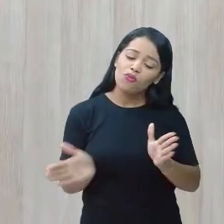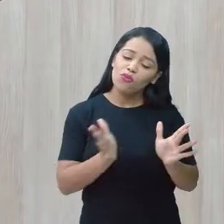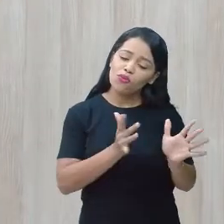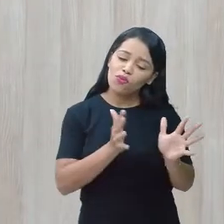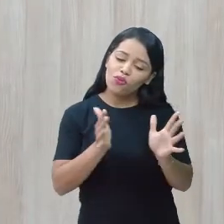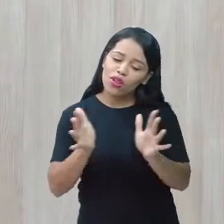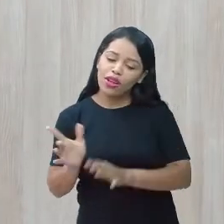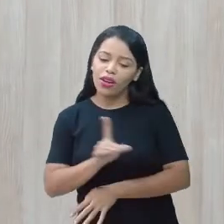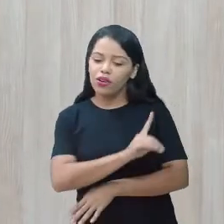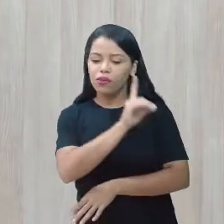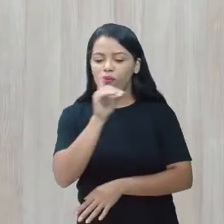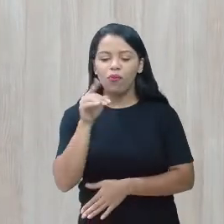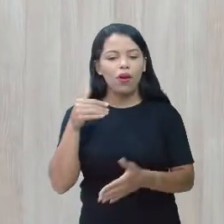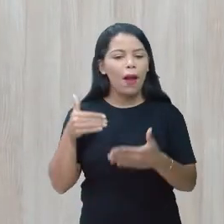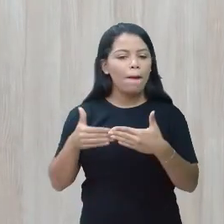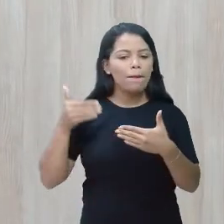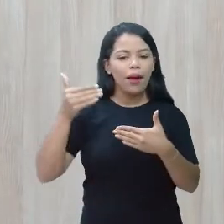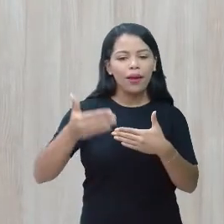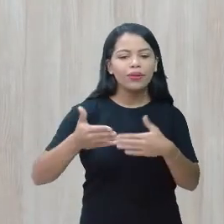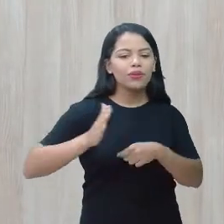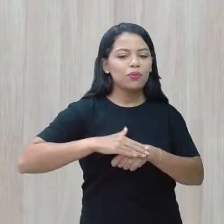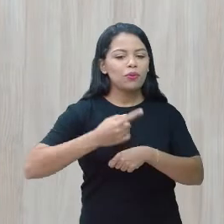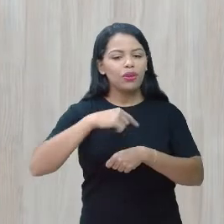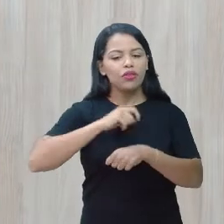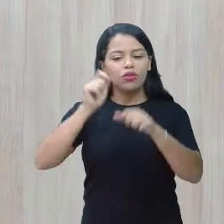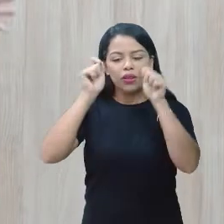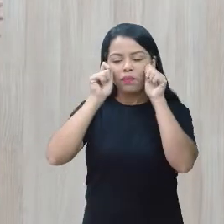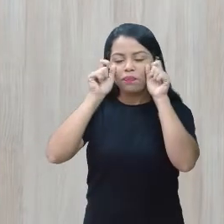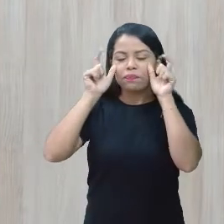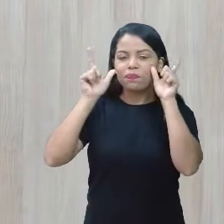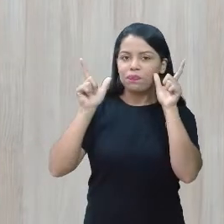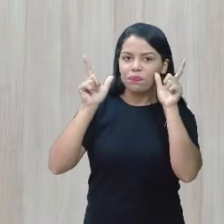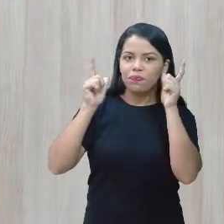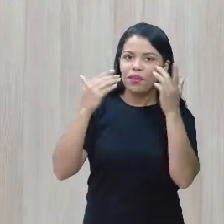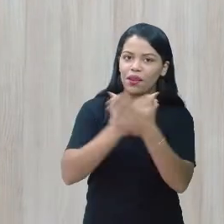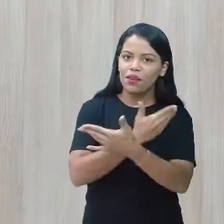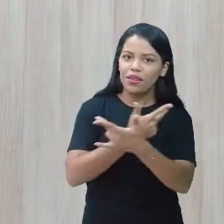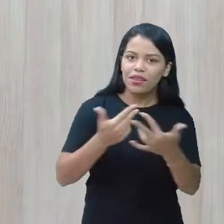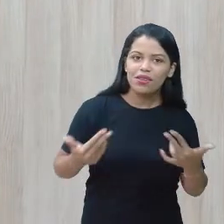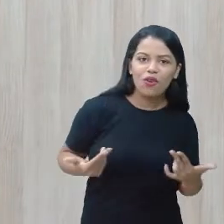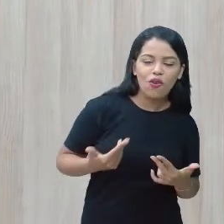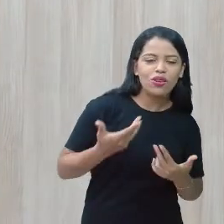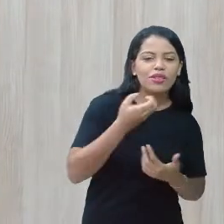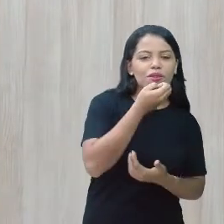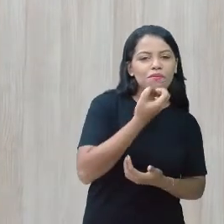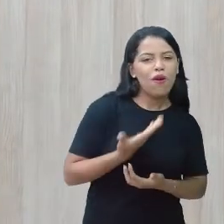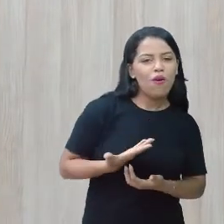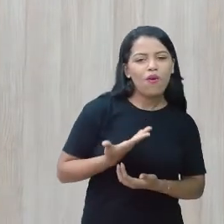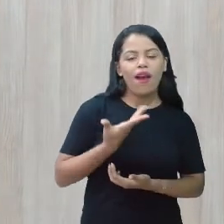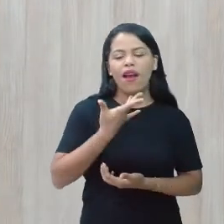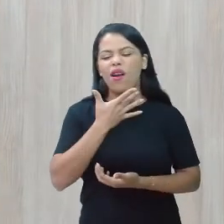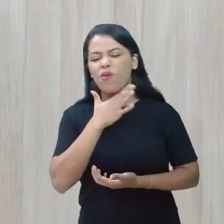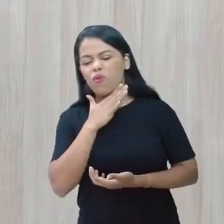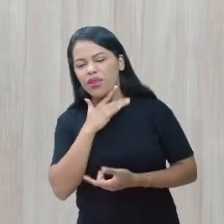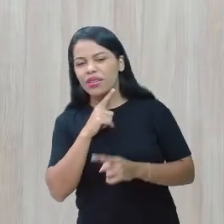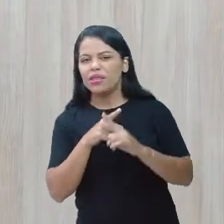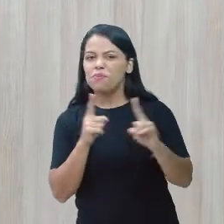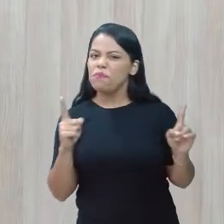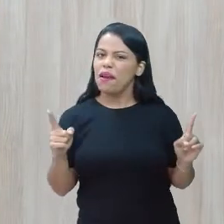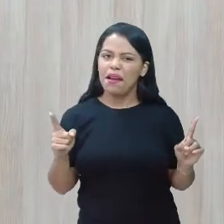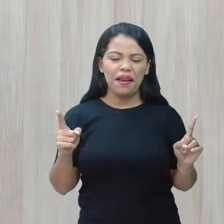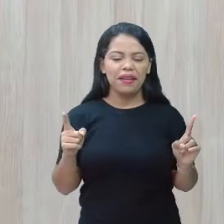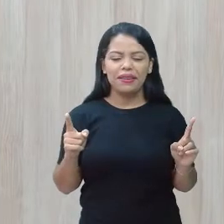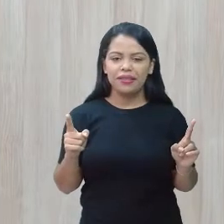do momento que abrimos os olhos, acontecem situações boas, ruins, mas isso